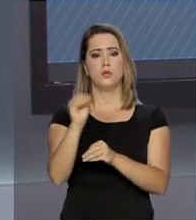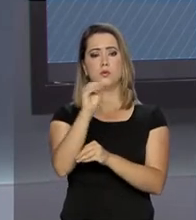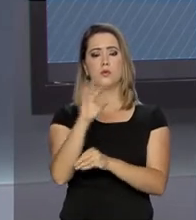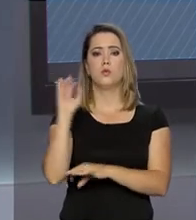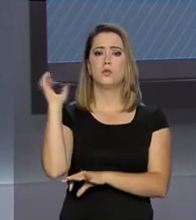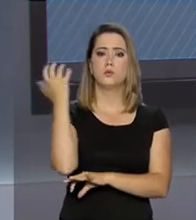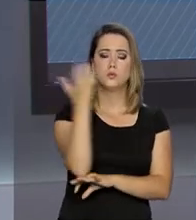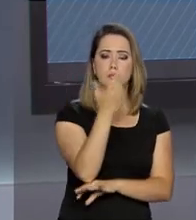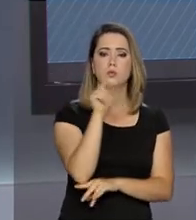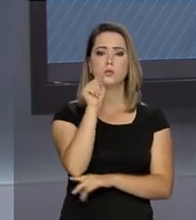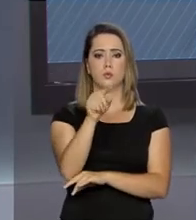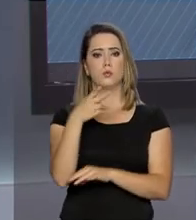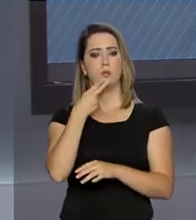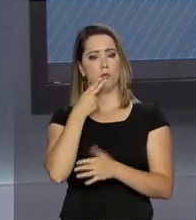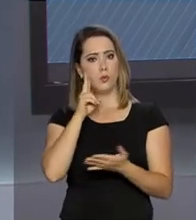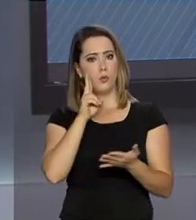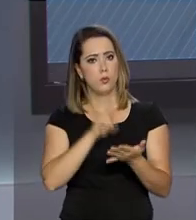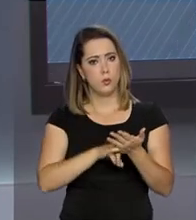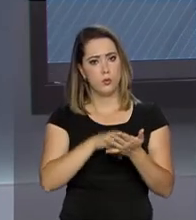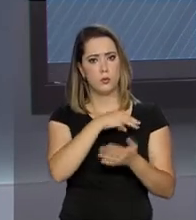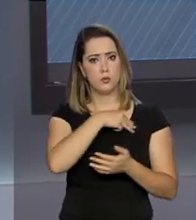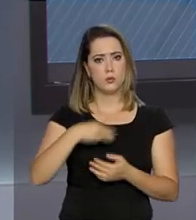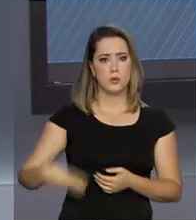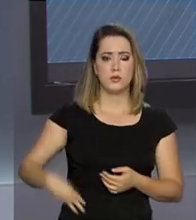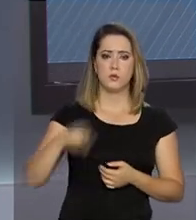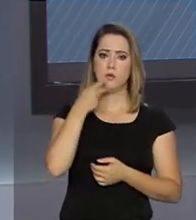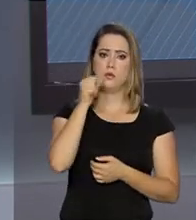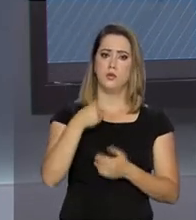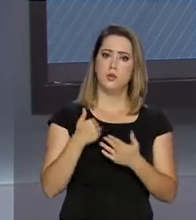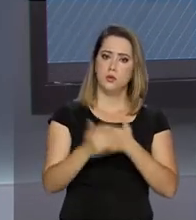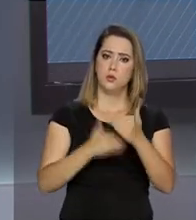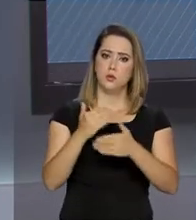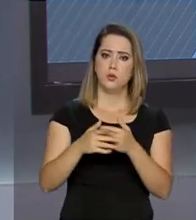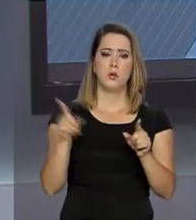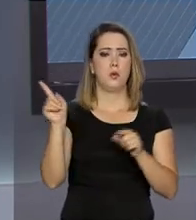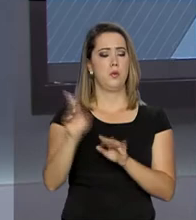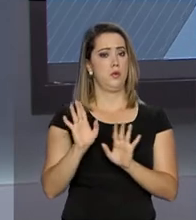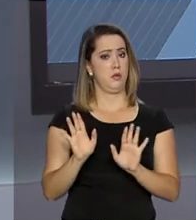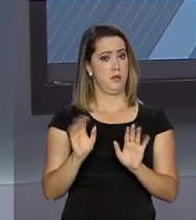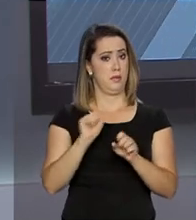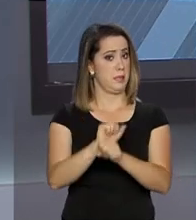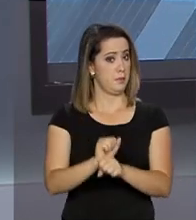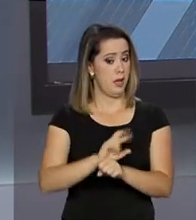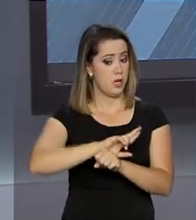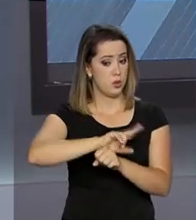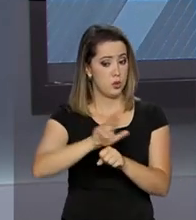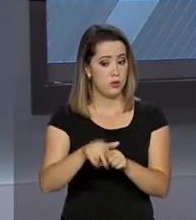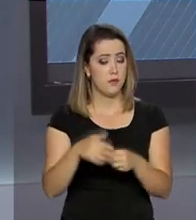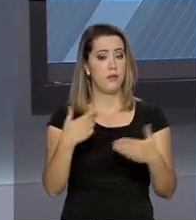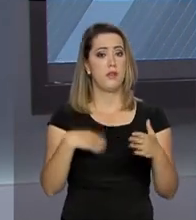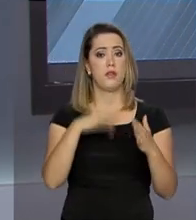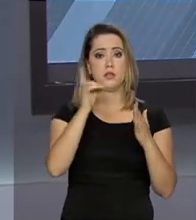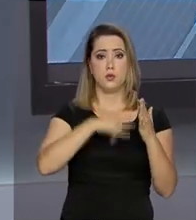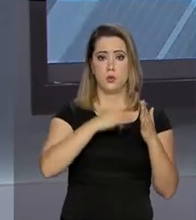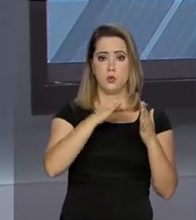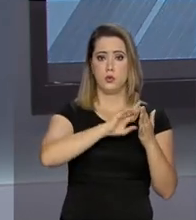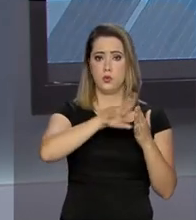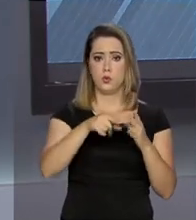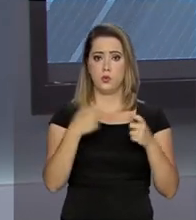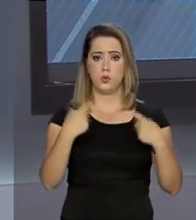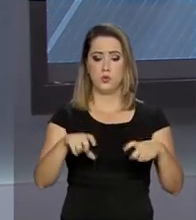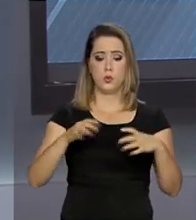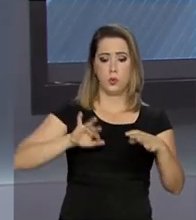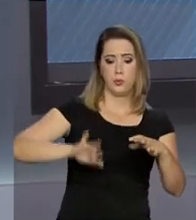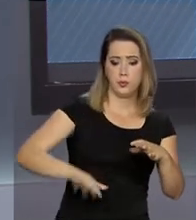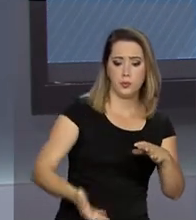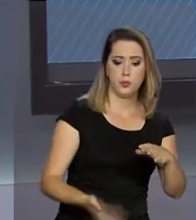da reserva em nota o ministro disse que a iniciativa de suspender os procedimentos para mineração da rica